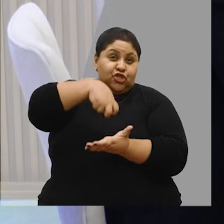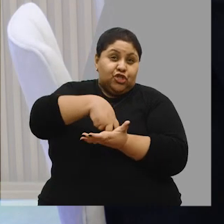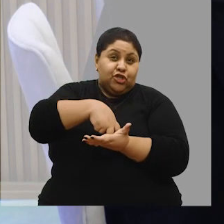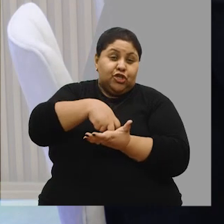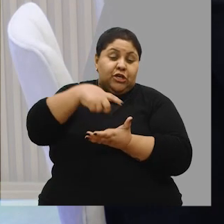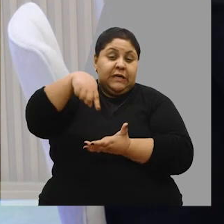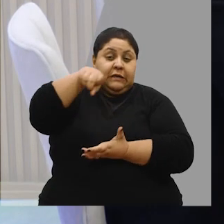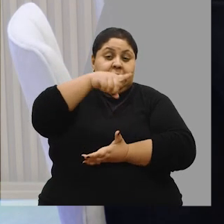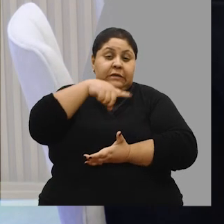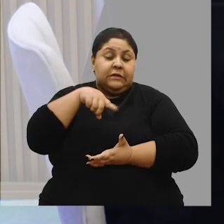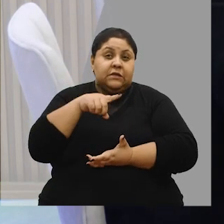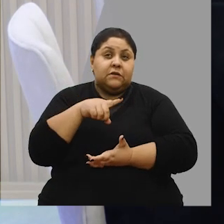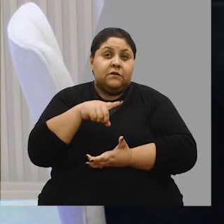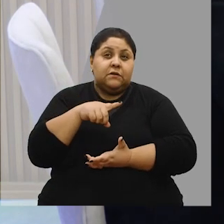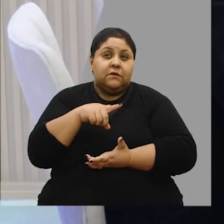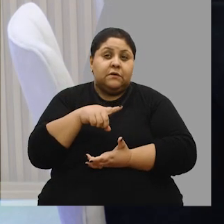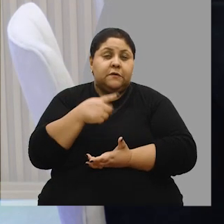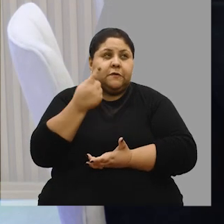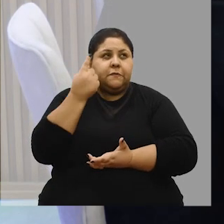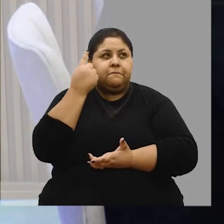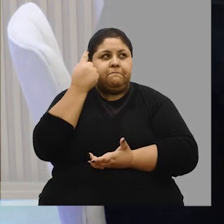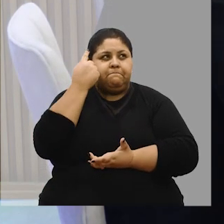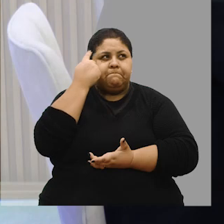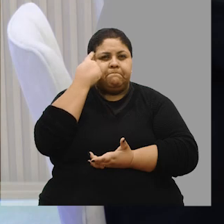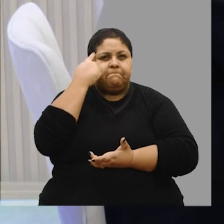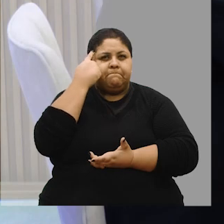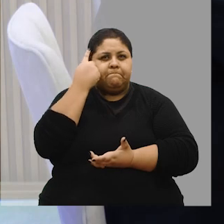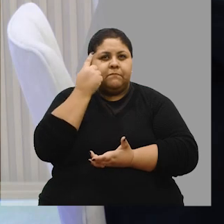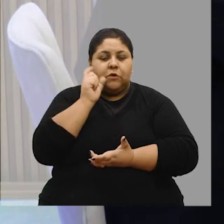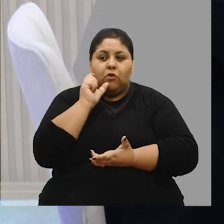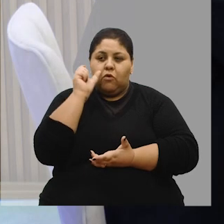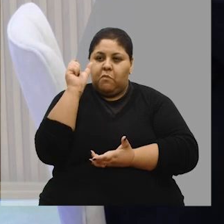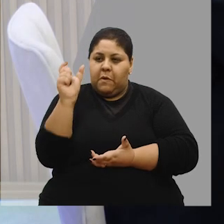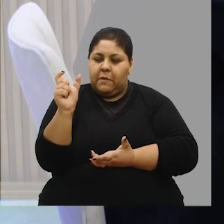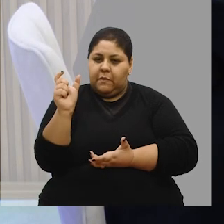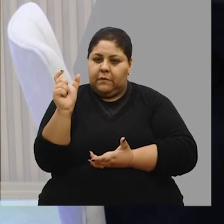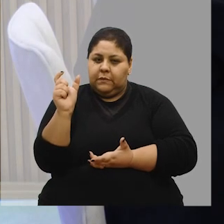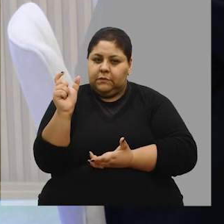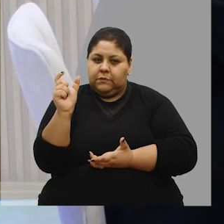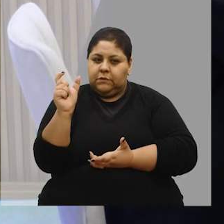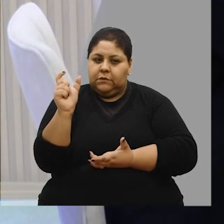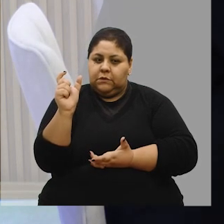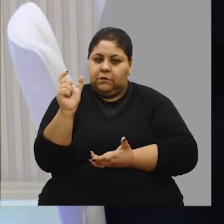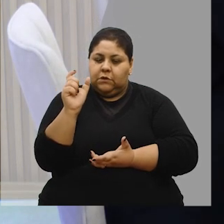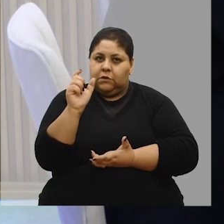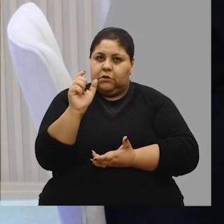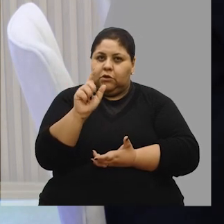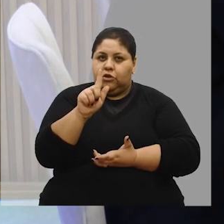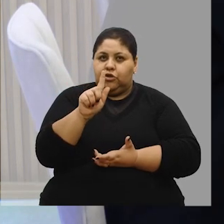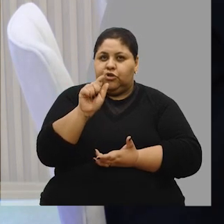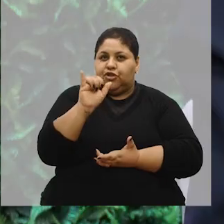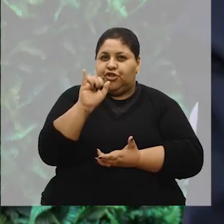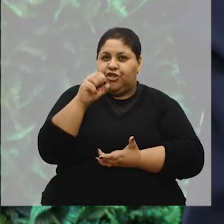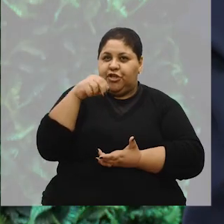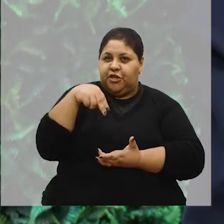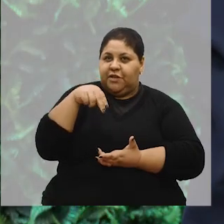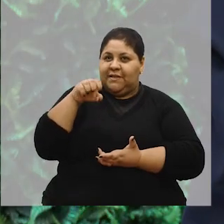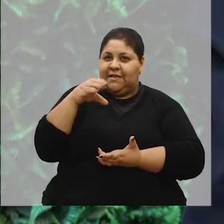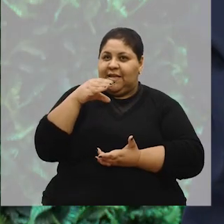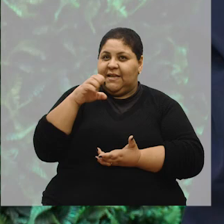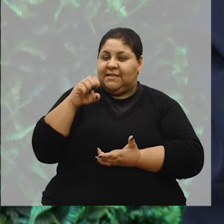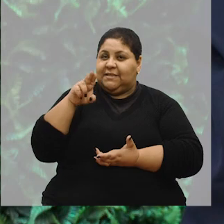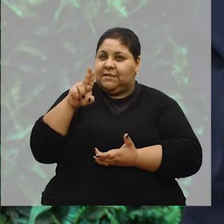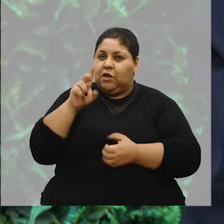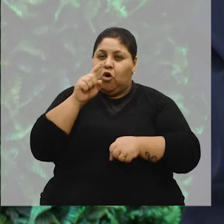Se a gente for pegar uma palavra, por exemplo, o gineceu no tempo dos